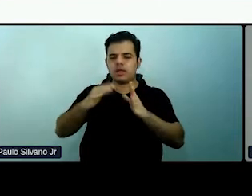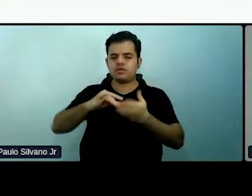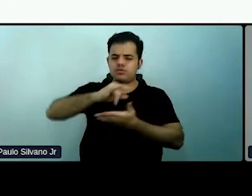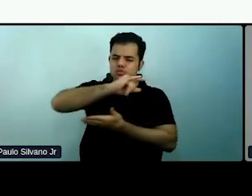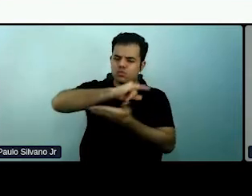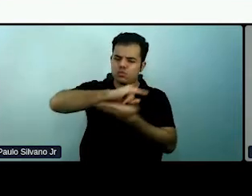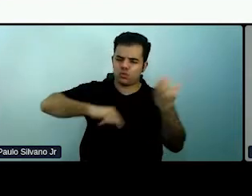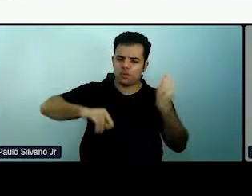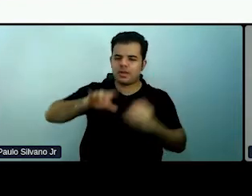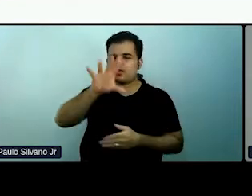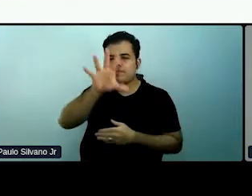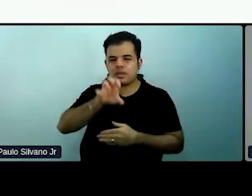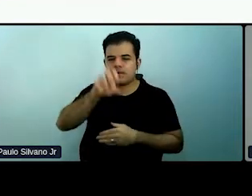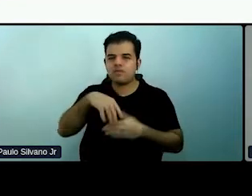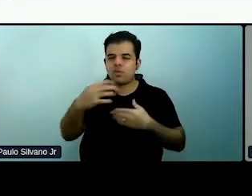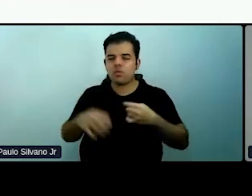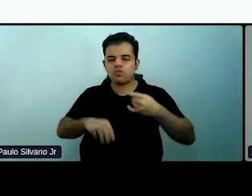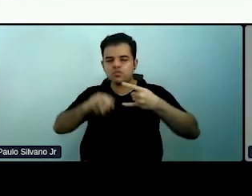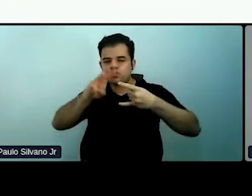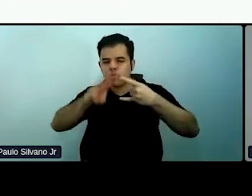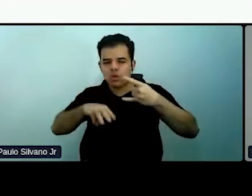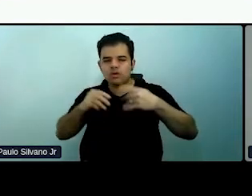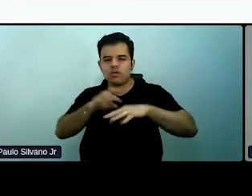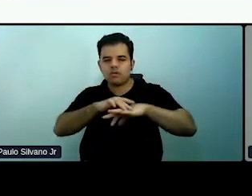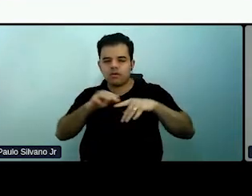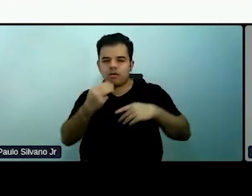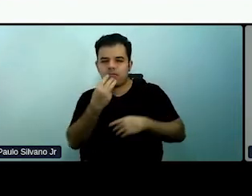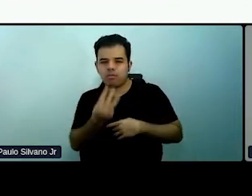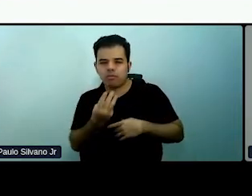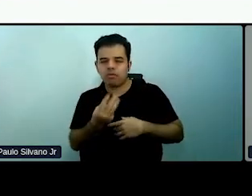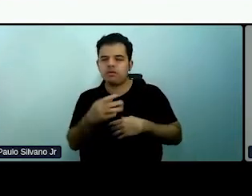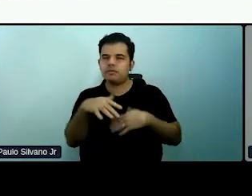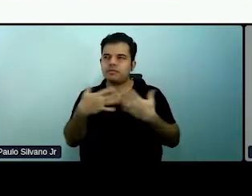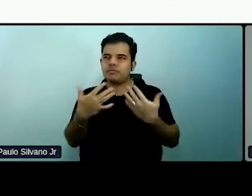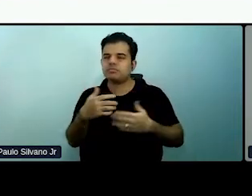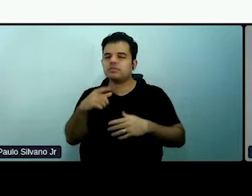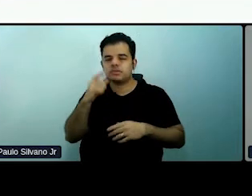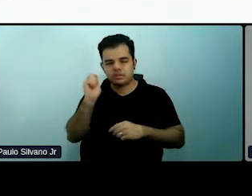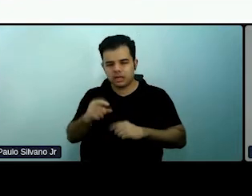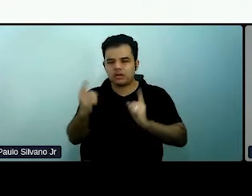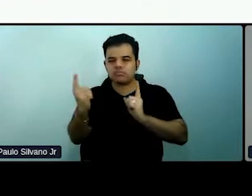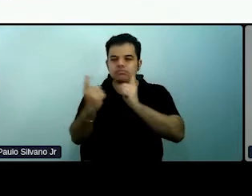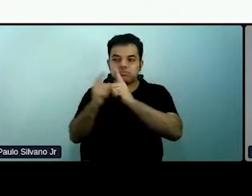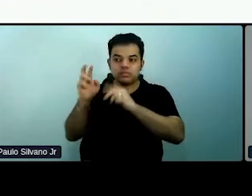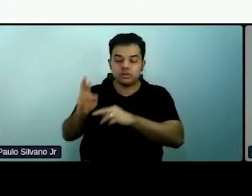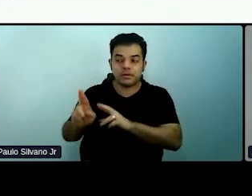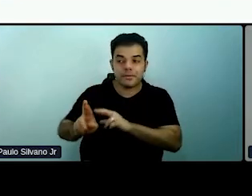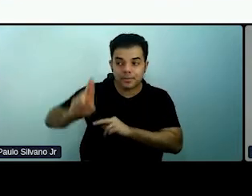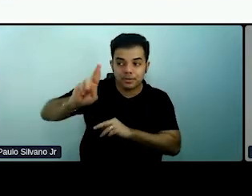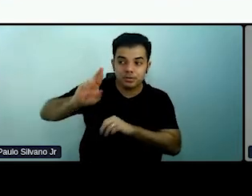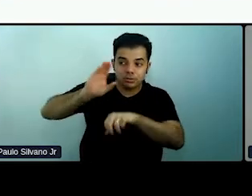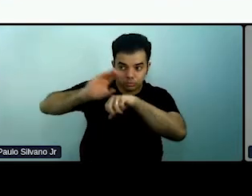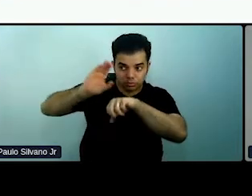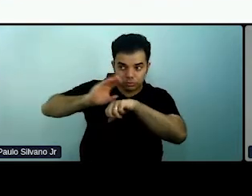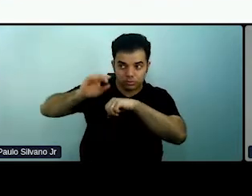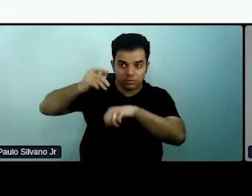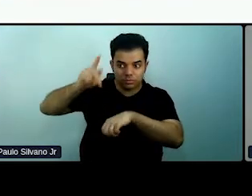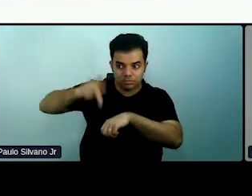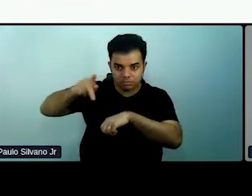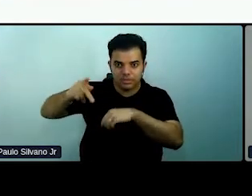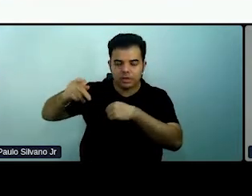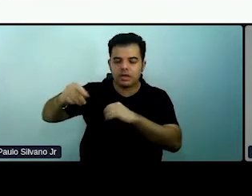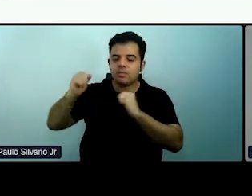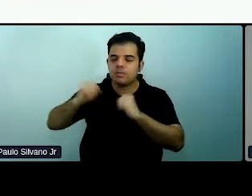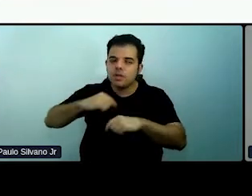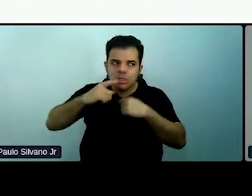documento PDF ou Word, e aí eu tinha contato diretamente com a pessoa responsável pelos cursos, então em caso de dúvidas eu